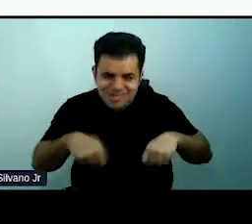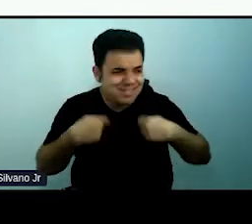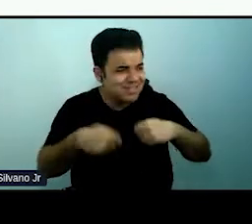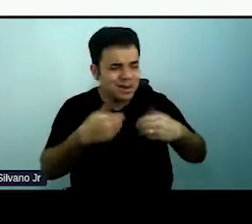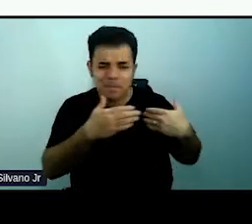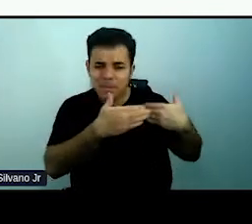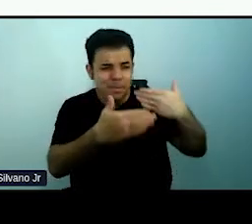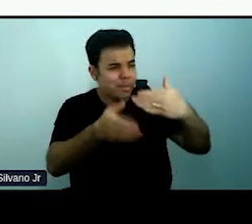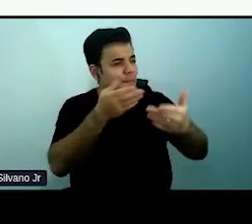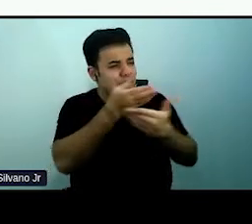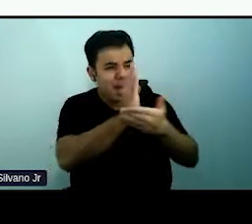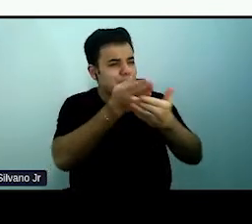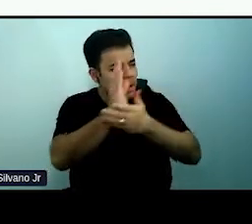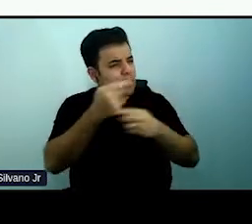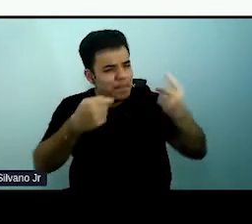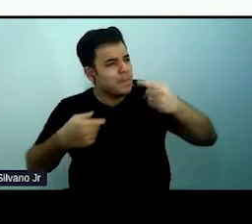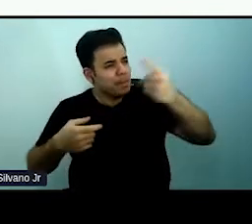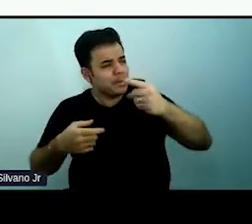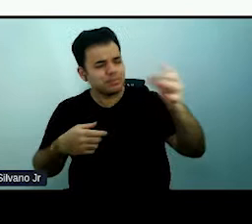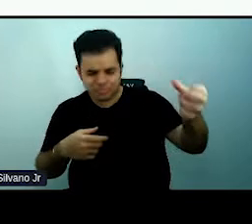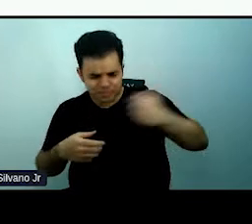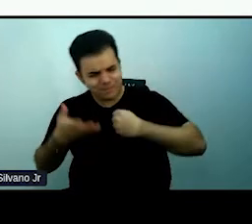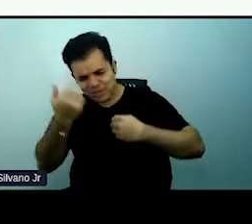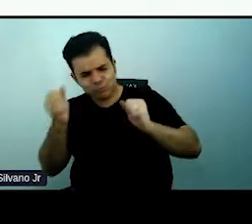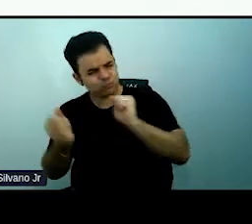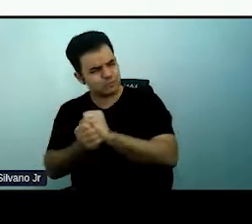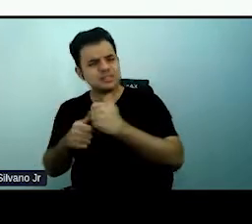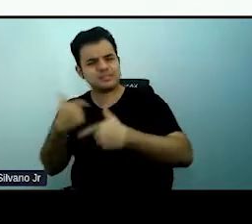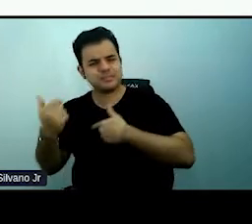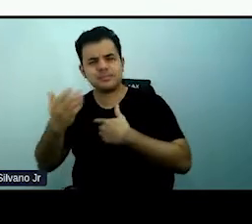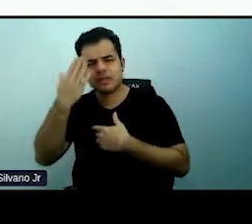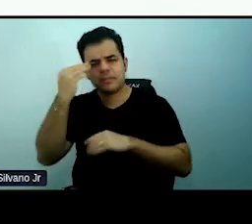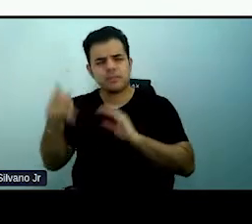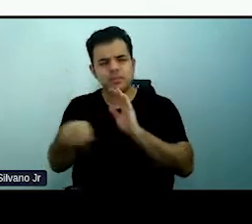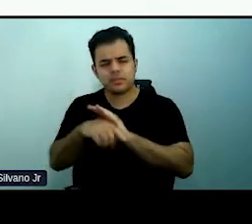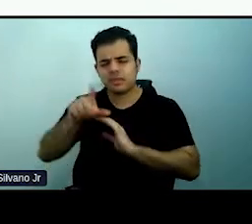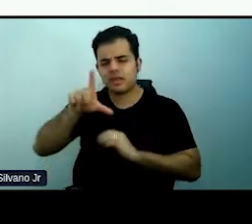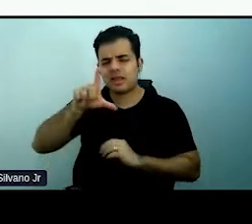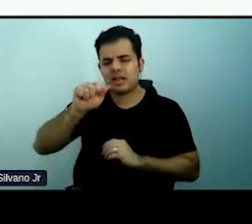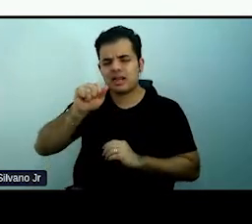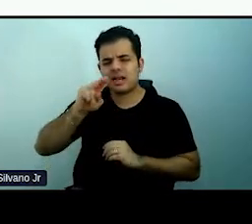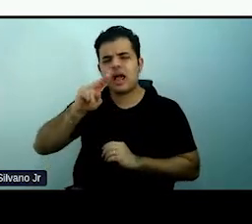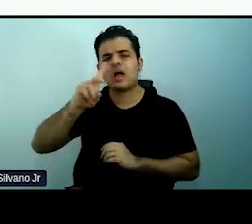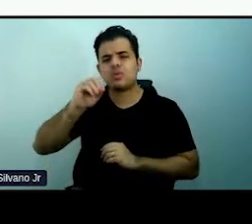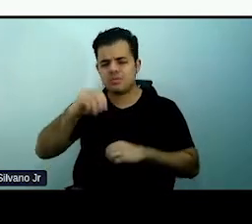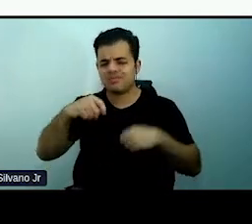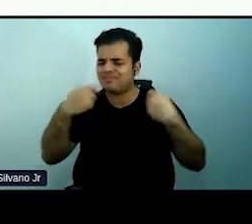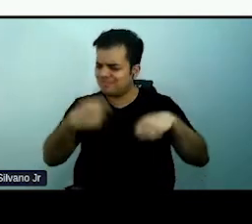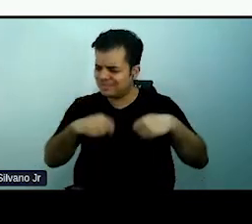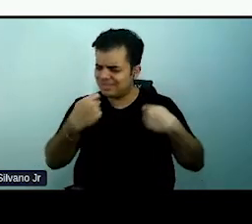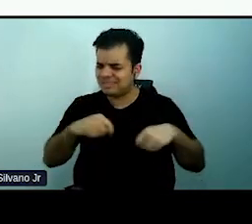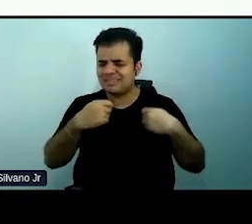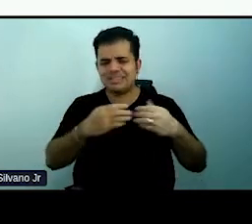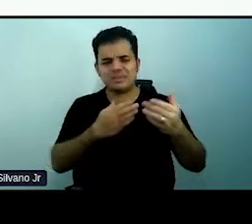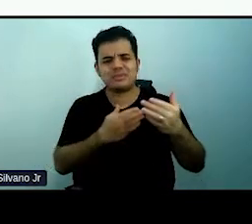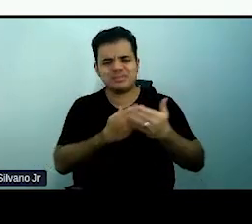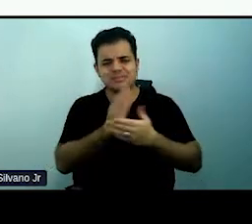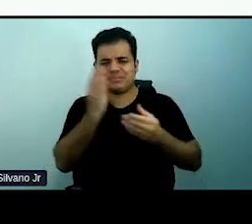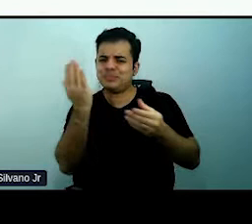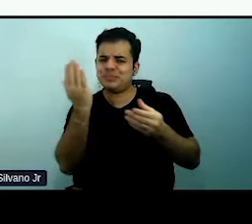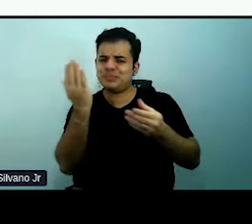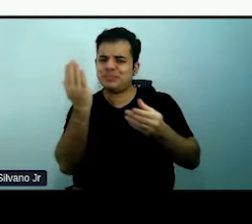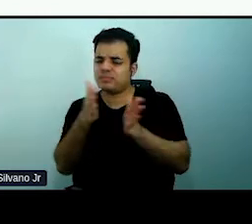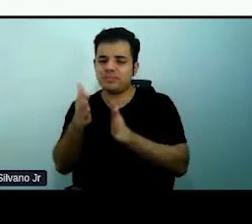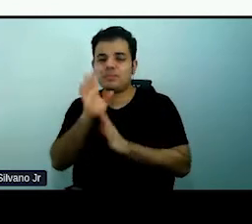processo. E, cara, a gente sabe aí a respeito sobre laudos, né, que são necessários para esse processo, mas isso daí foi